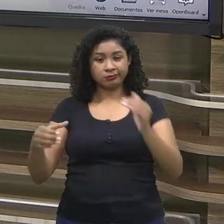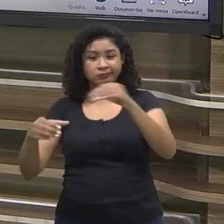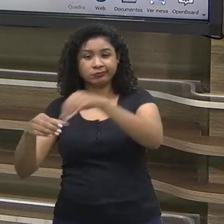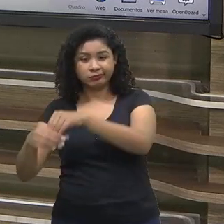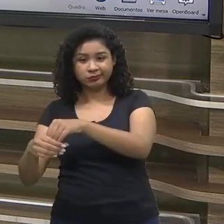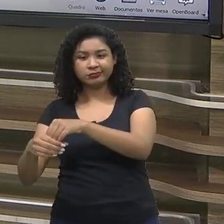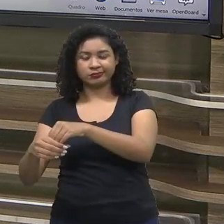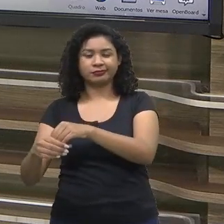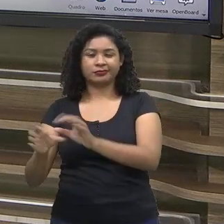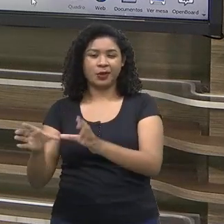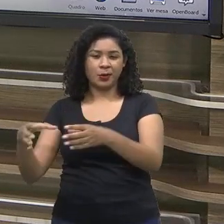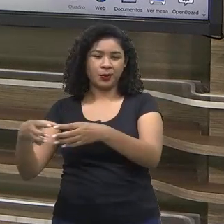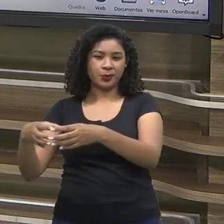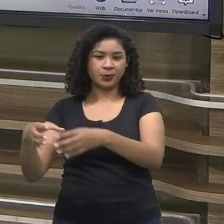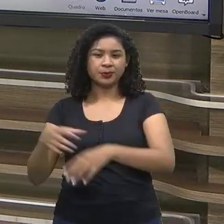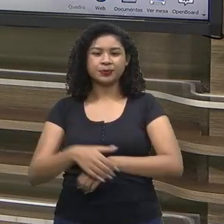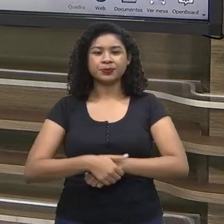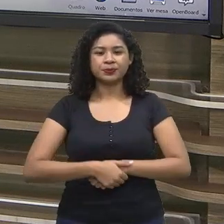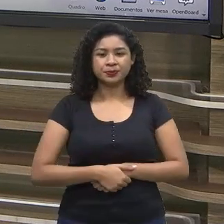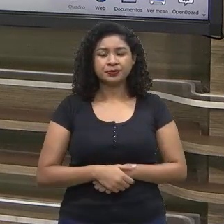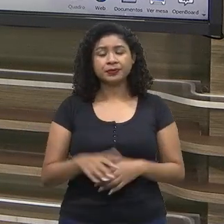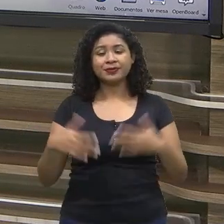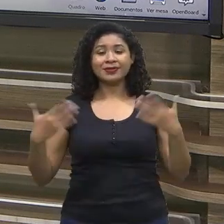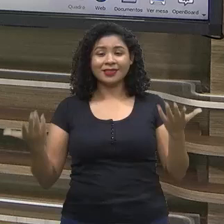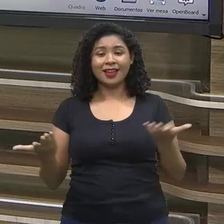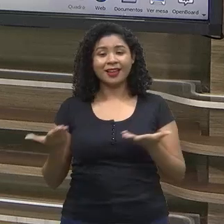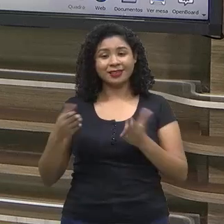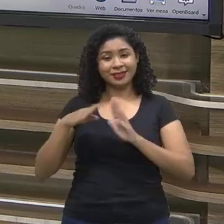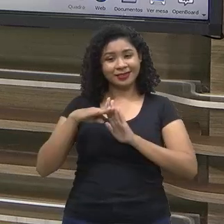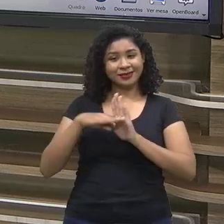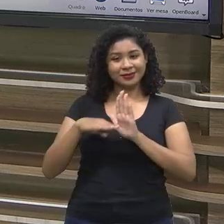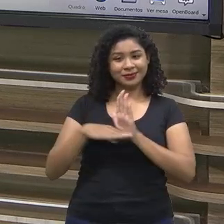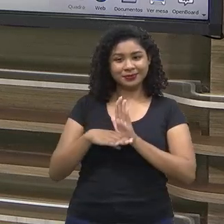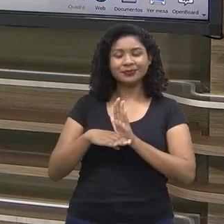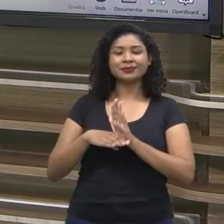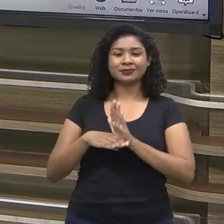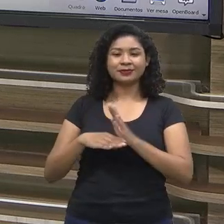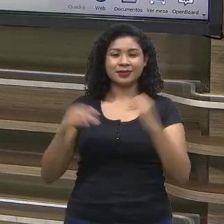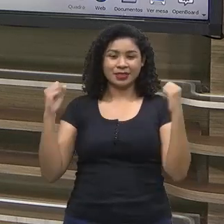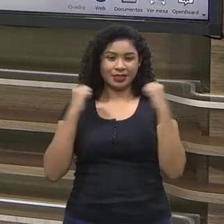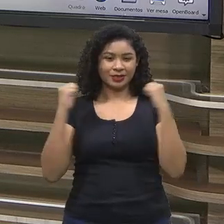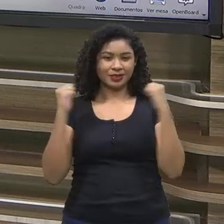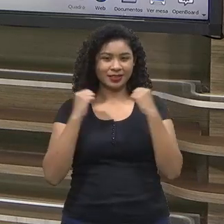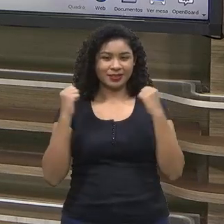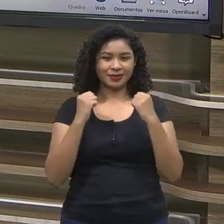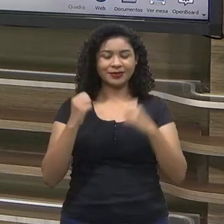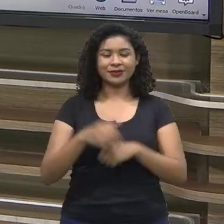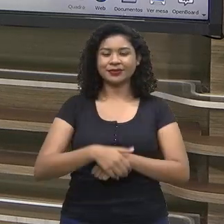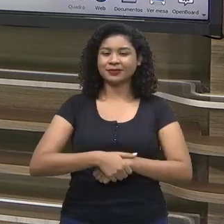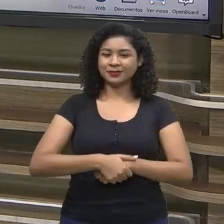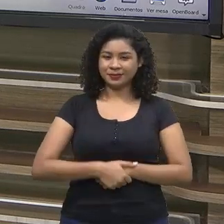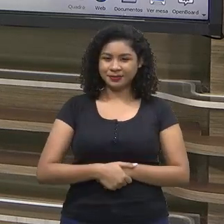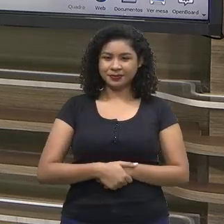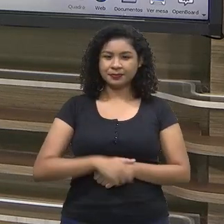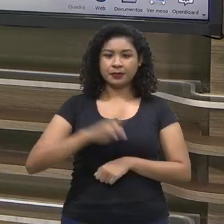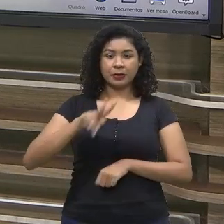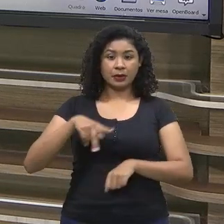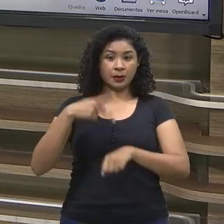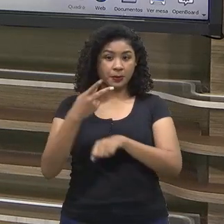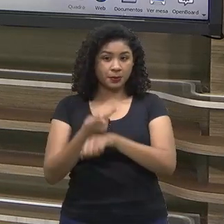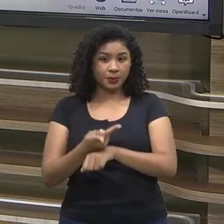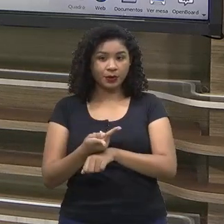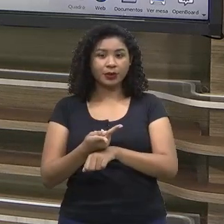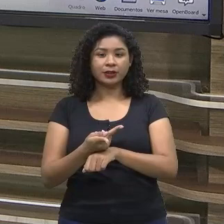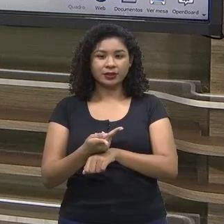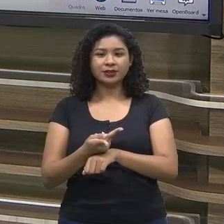ok? Então, pessoal, essa foi as questões de educação física do nosso Exercitando e logo em seguida